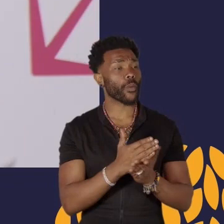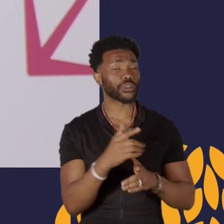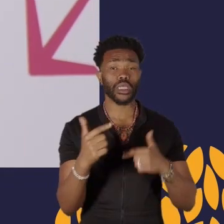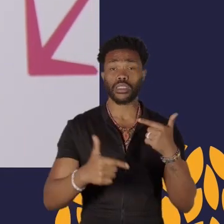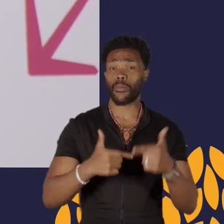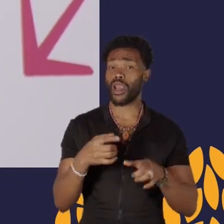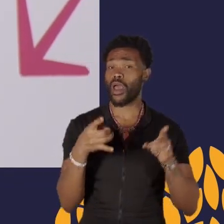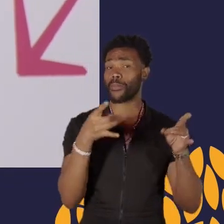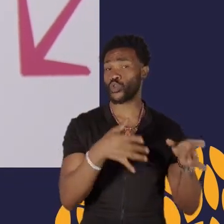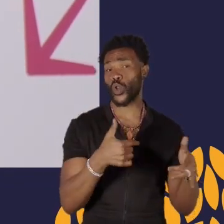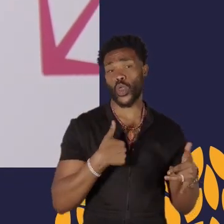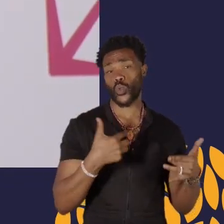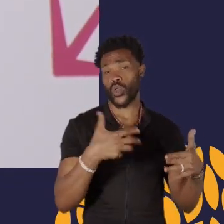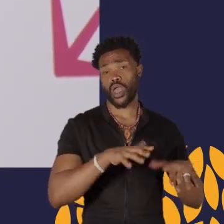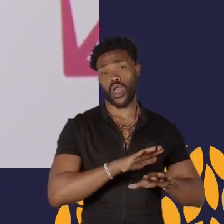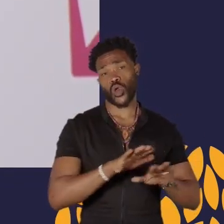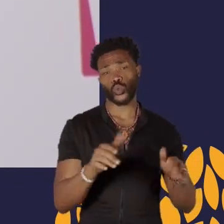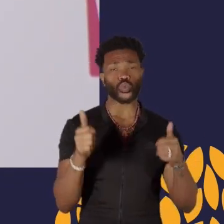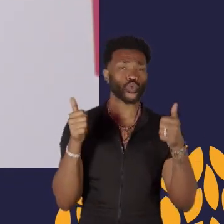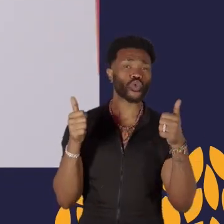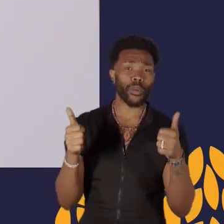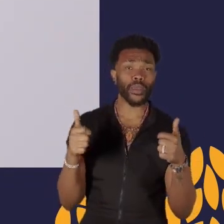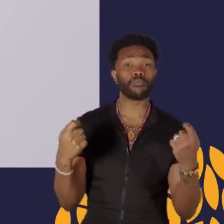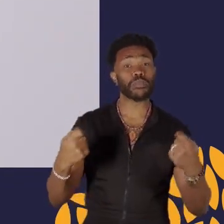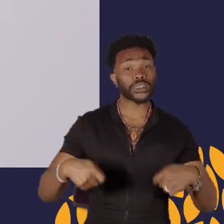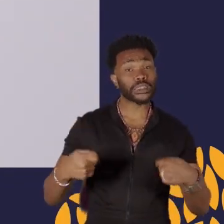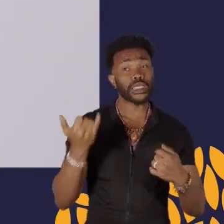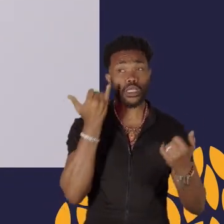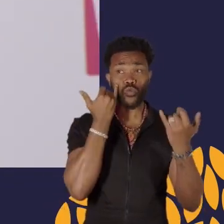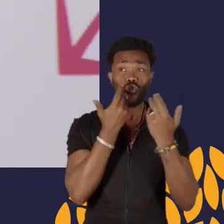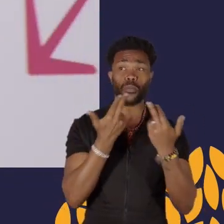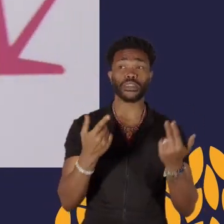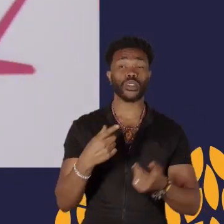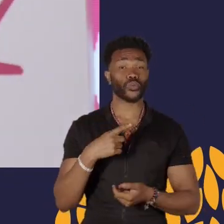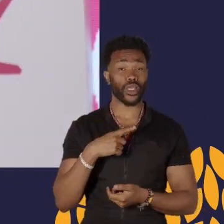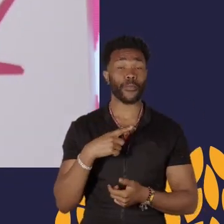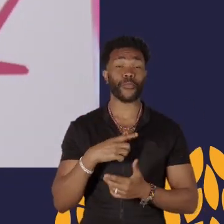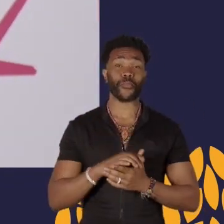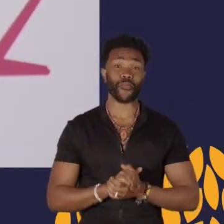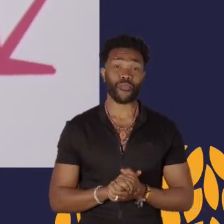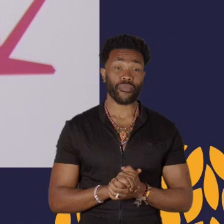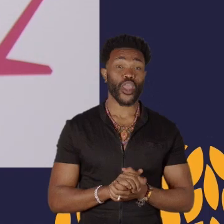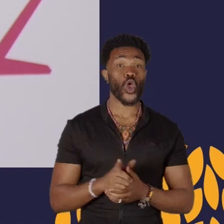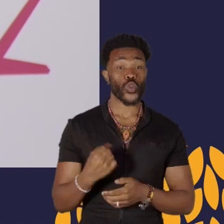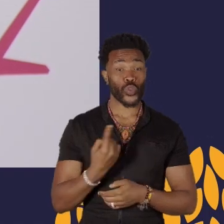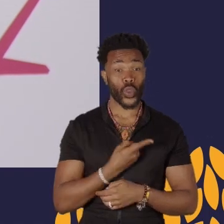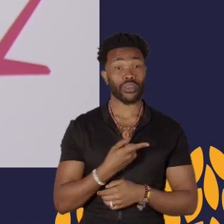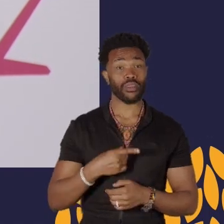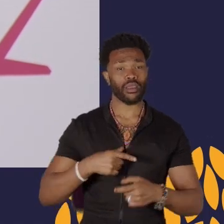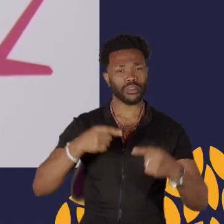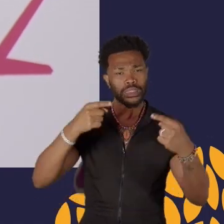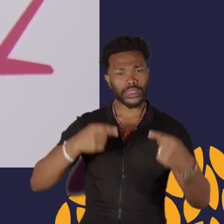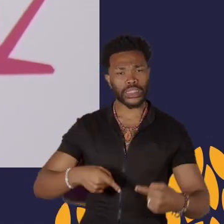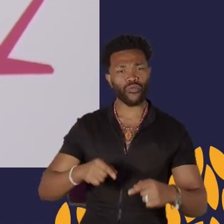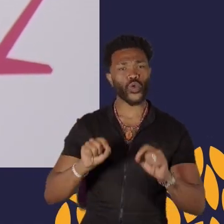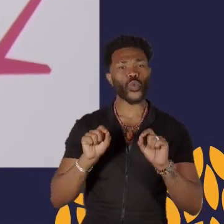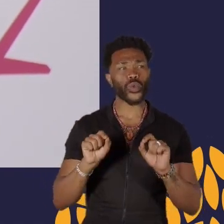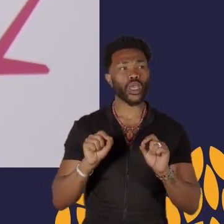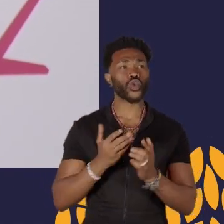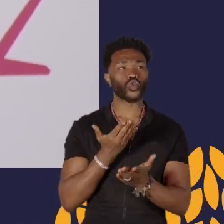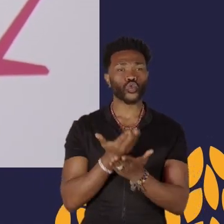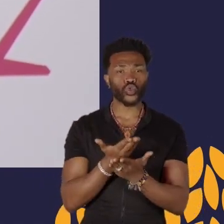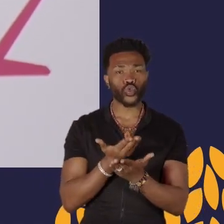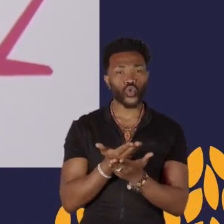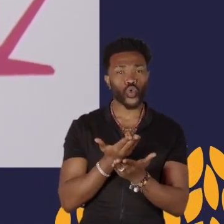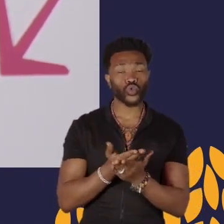e abandonei, não quero. Tudo bem, mas você precisa dessa informação. E a gente tem um desafio que são os estudos